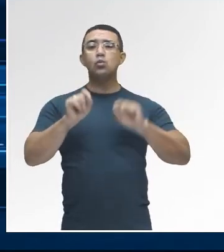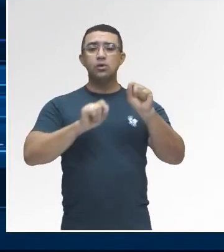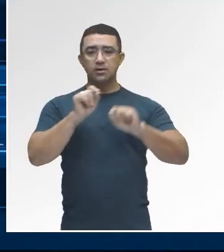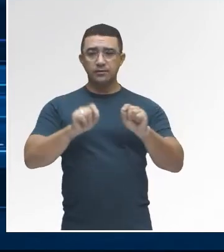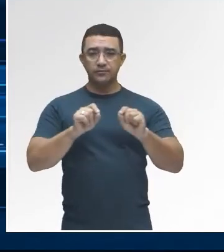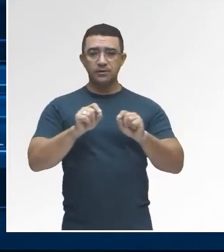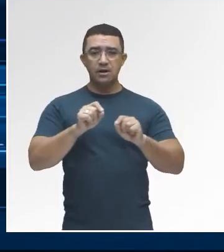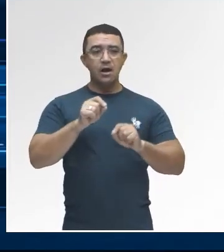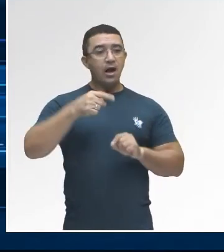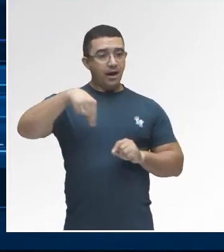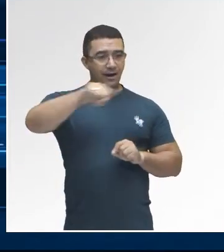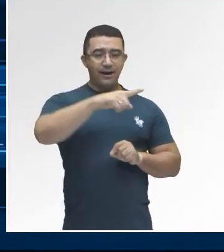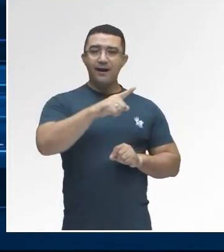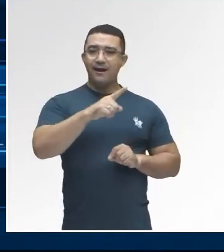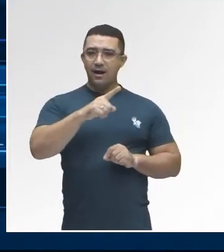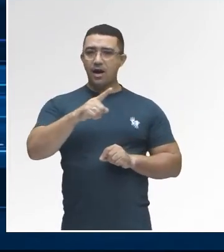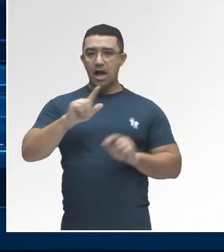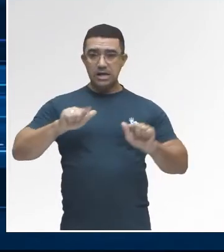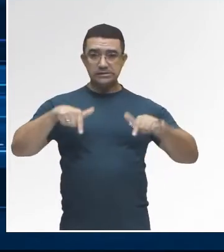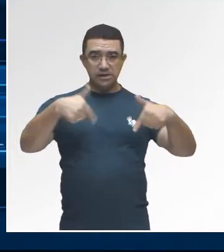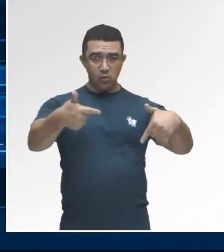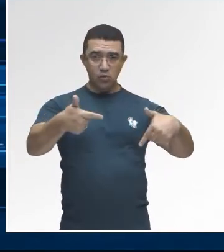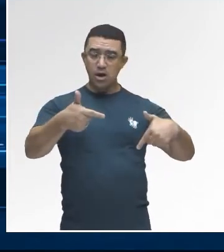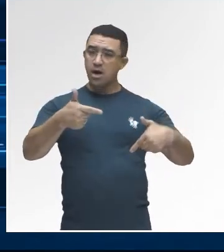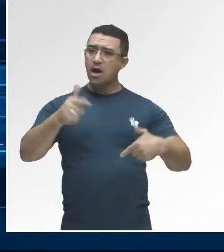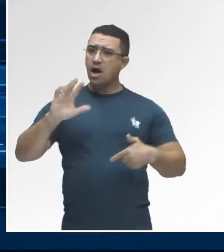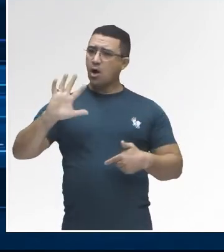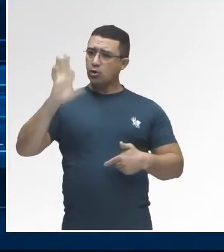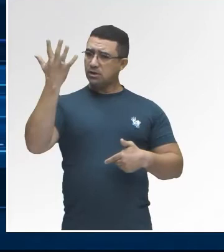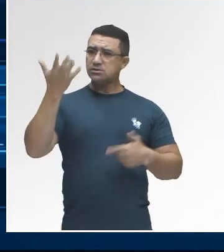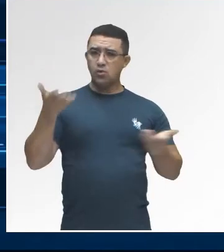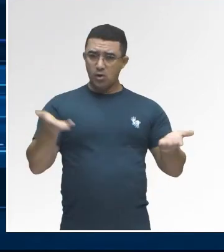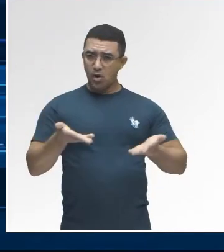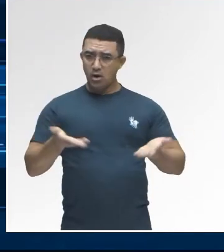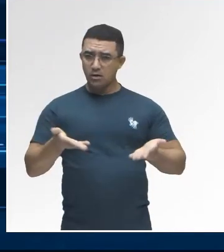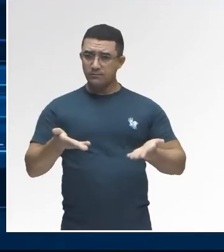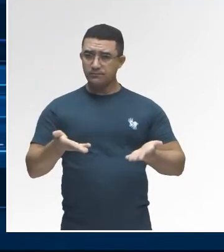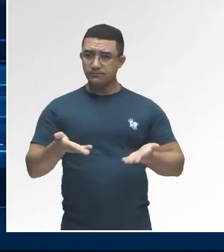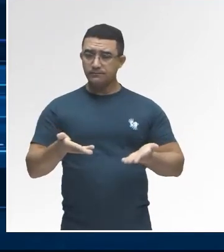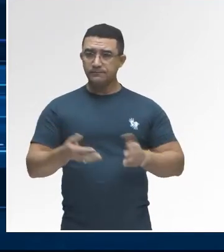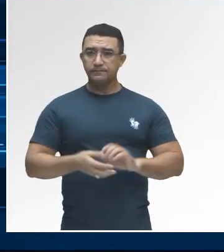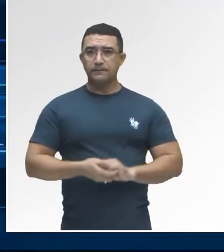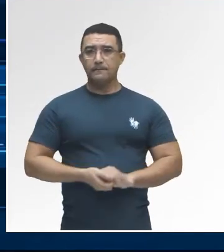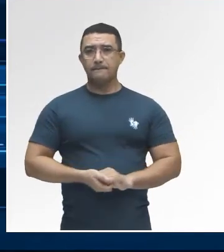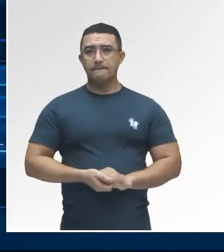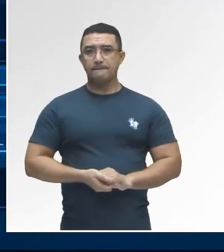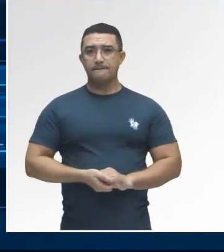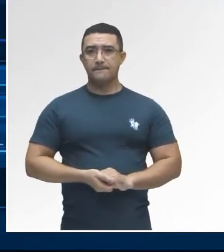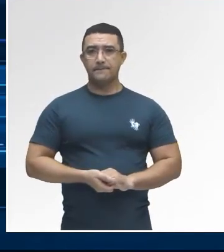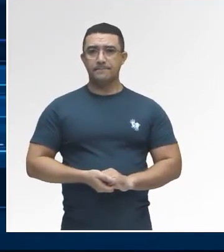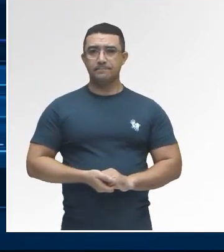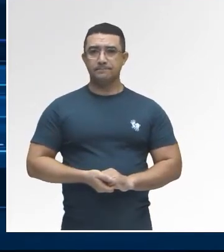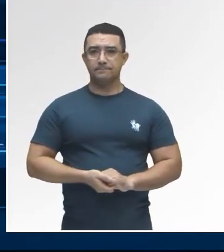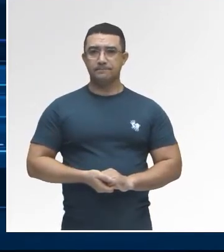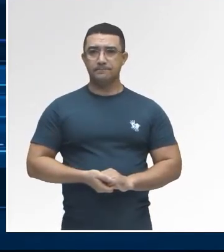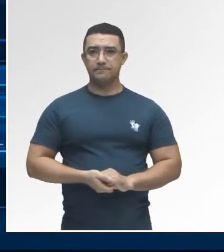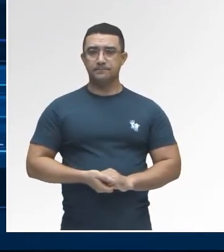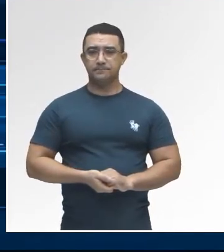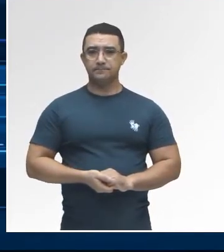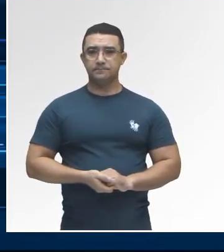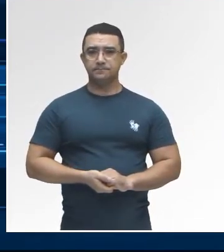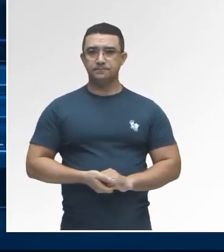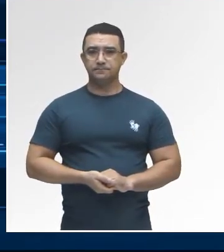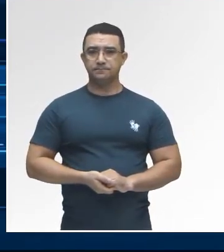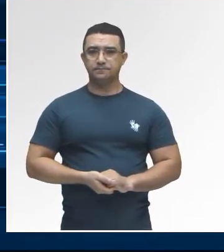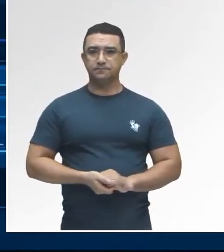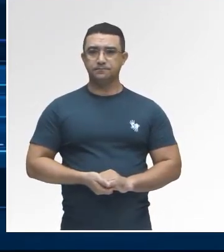que esse ato, essa ação acabou de acontecer, tá certo? Não esqueçam disso, hein, gente? Vamos ver aí, então, mais situações,